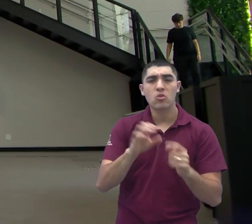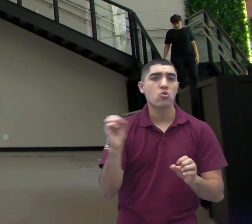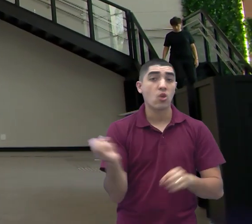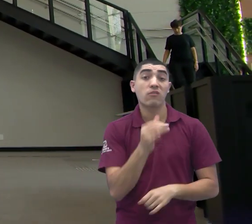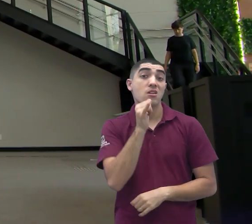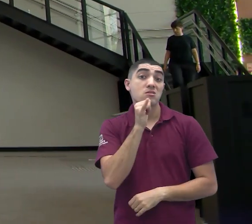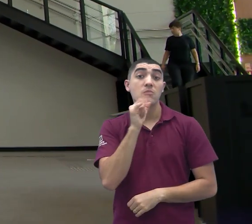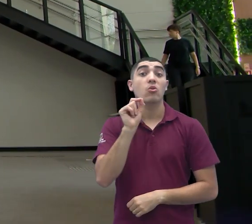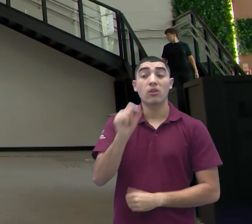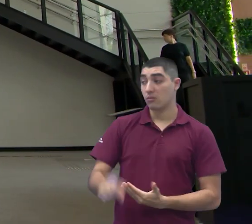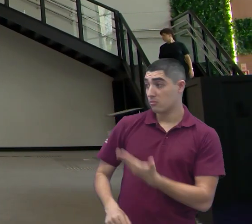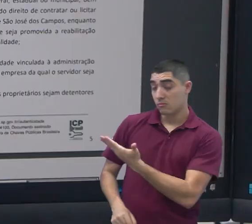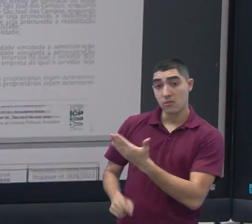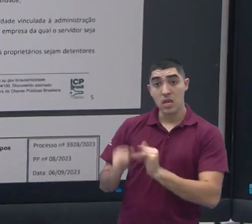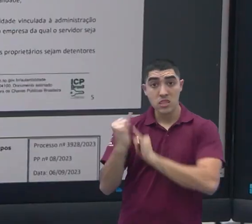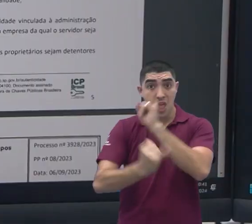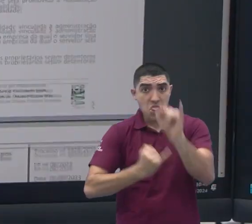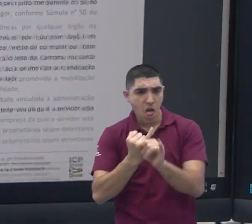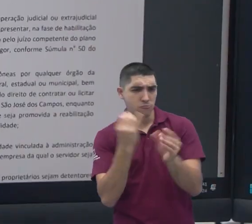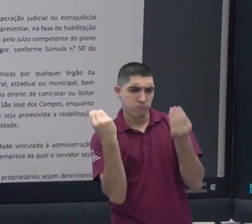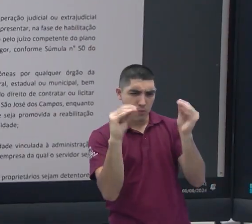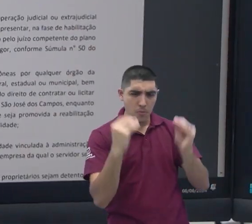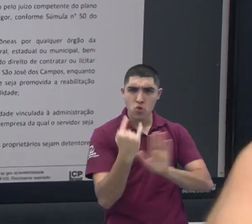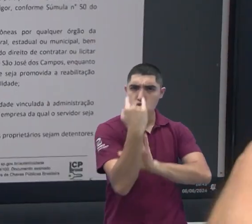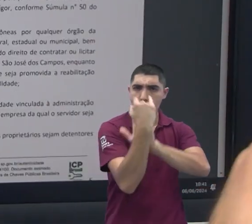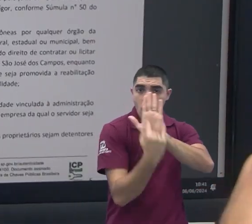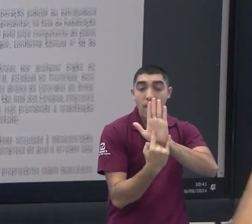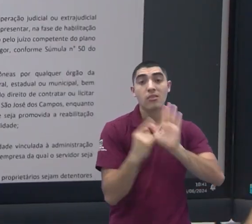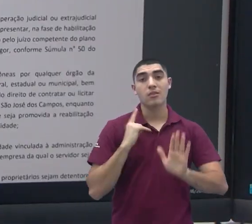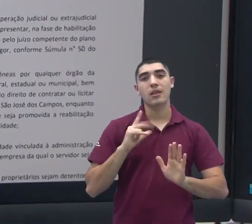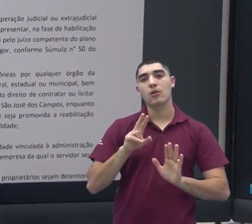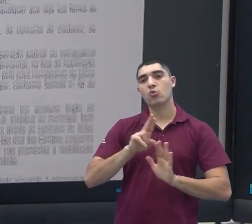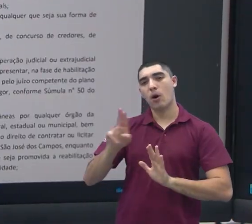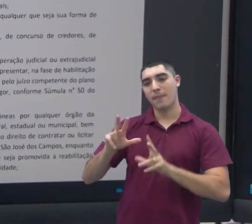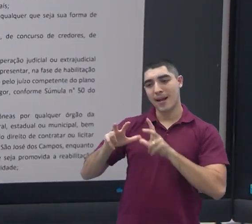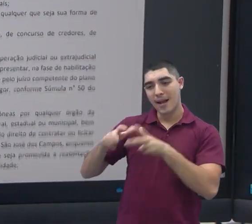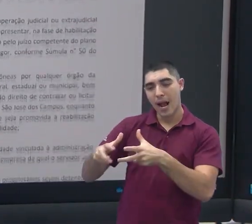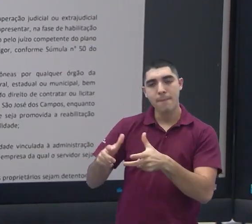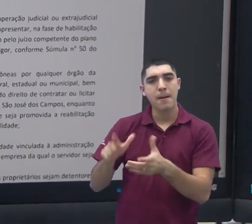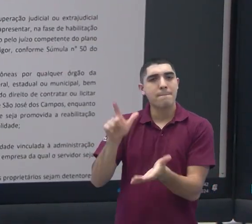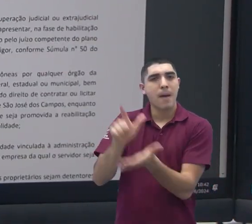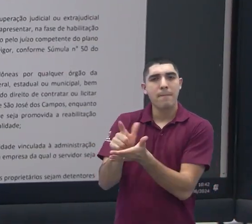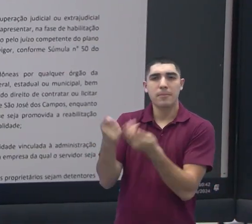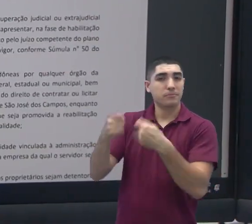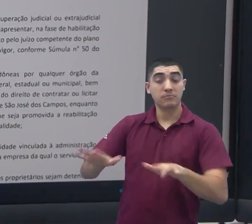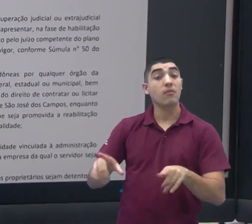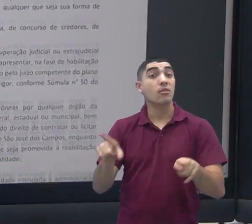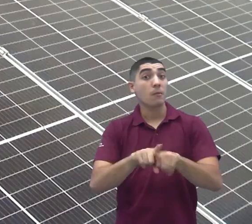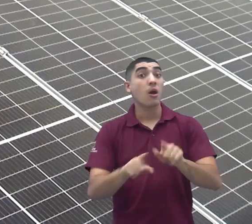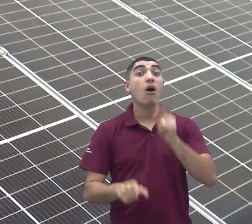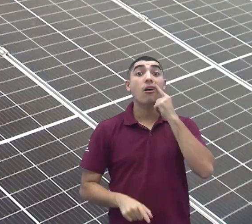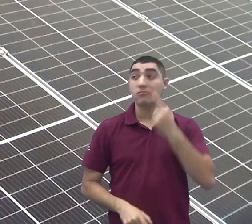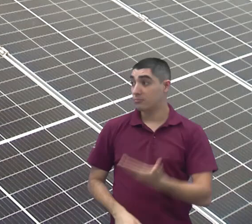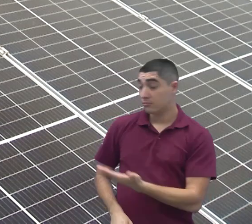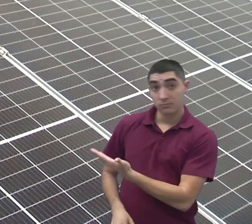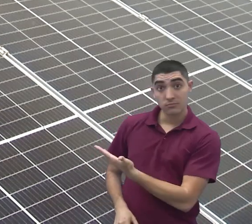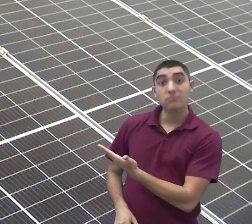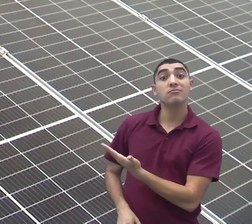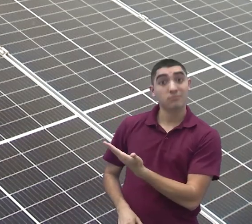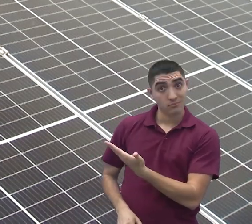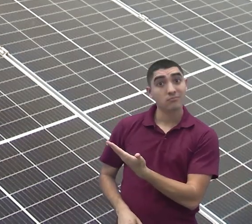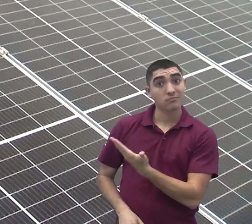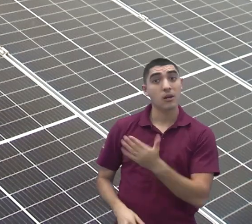série de atualizações, como a digitalização de processos e documentos por meio do programa Câmara Sem Papel. Teve ainda